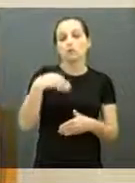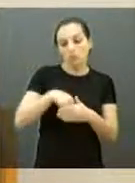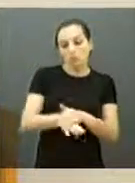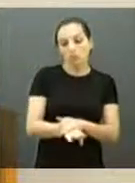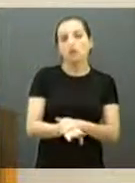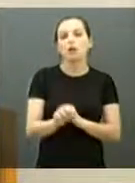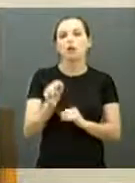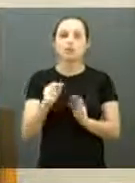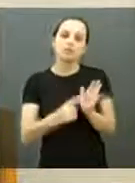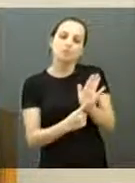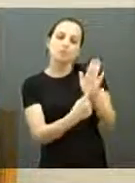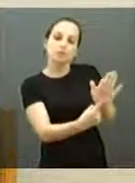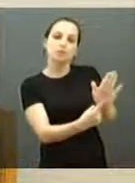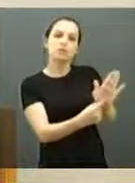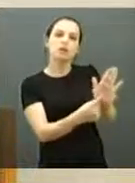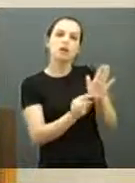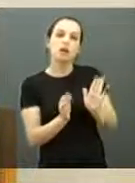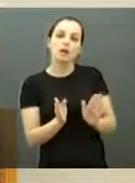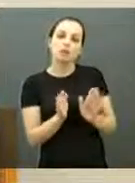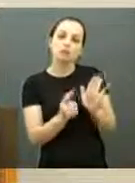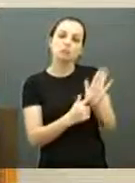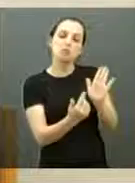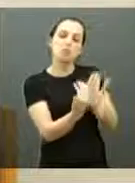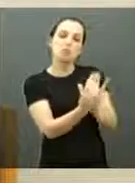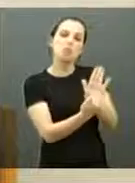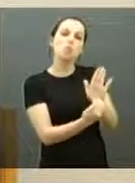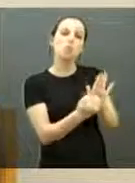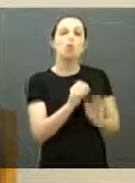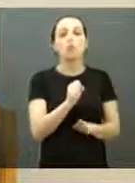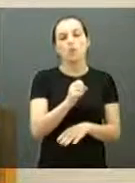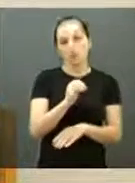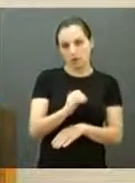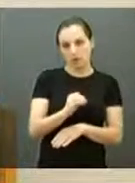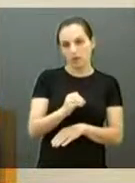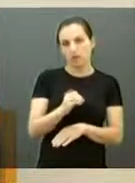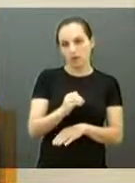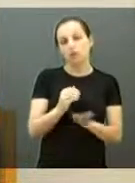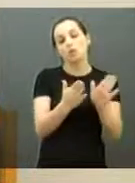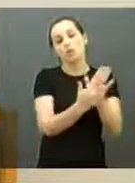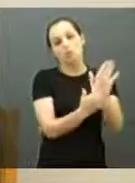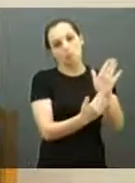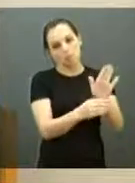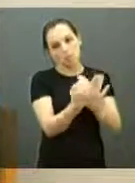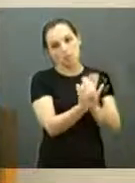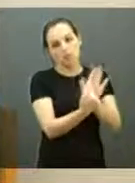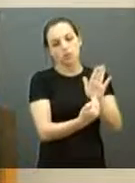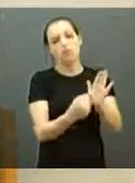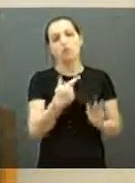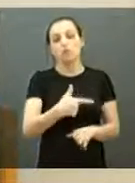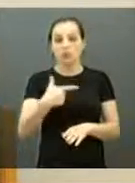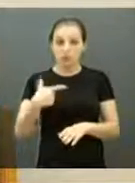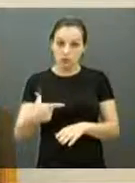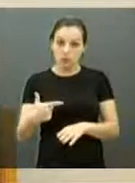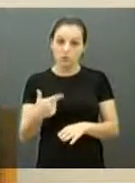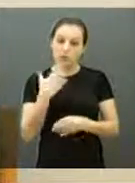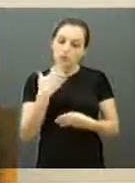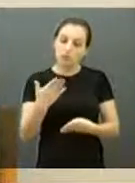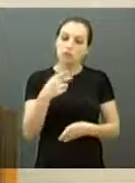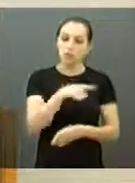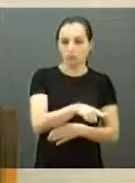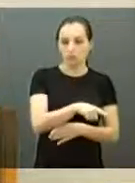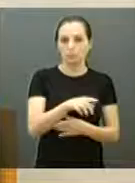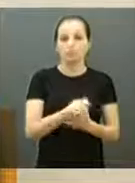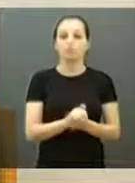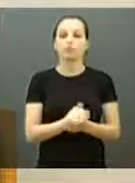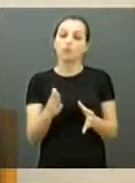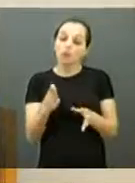só apareceria aqui 80. Então apareceu 22 a pedido dele. Aí somando, nas contas que